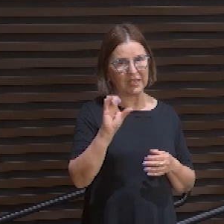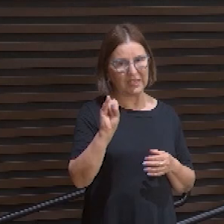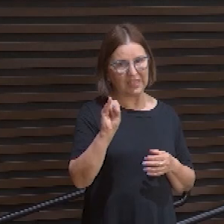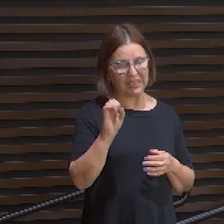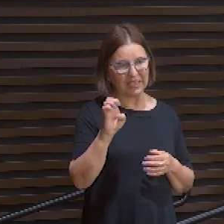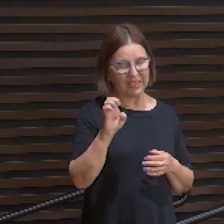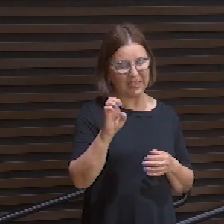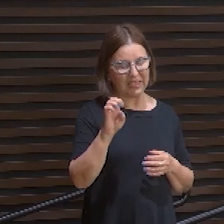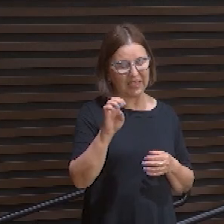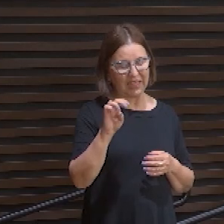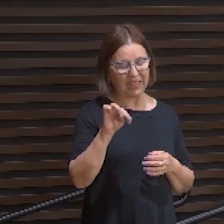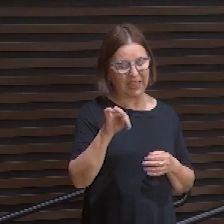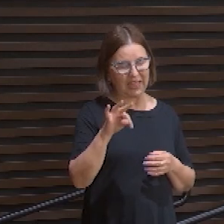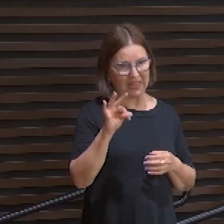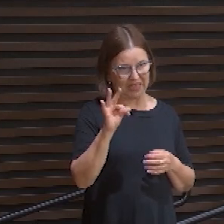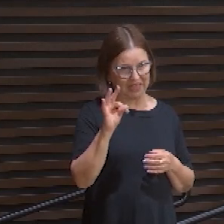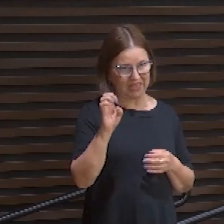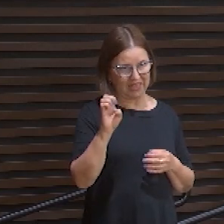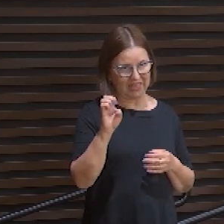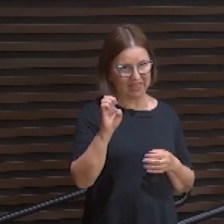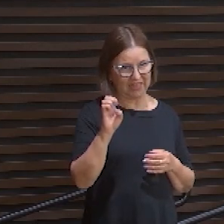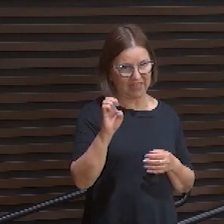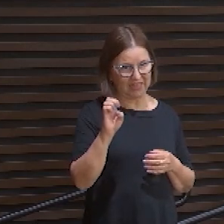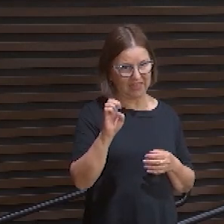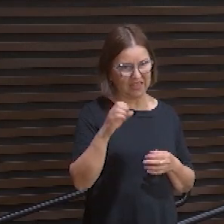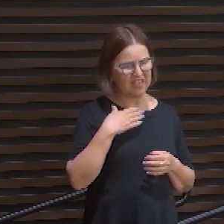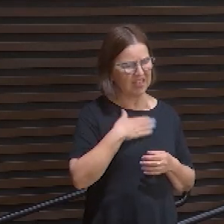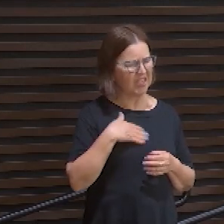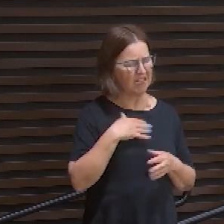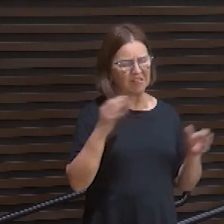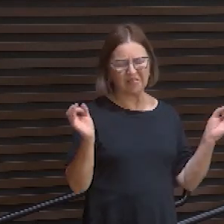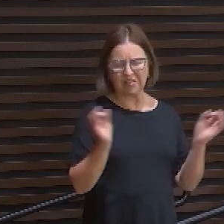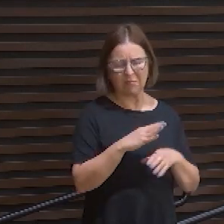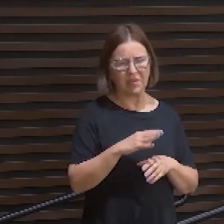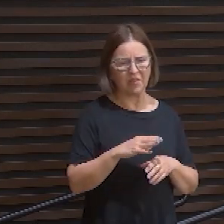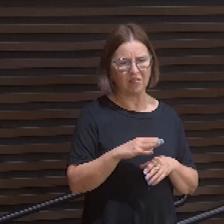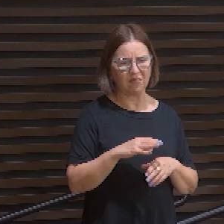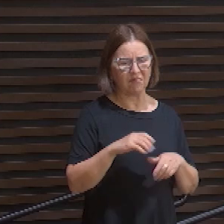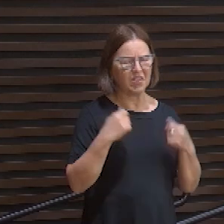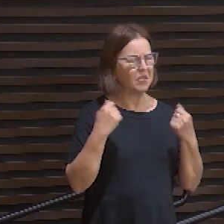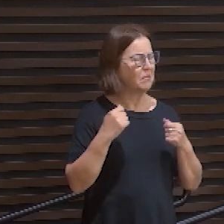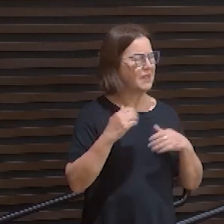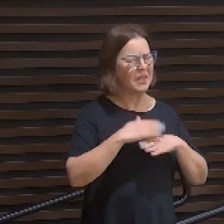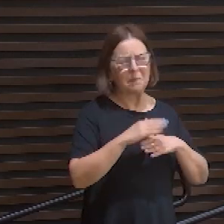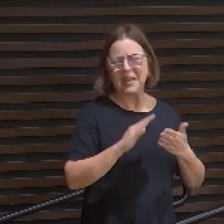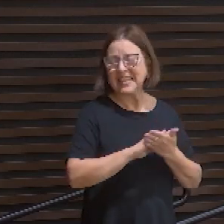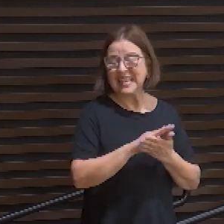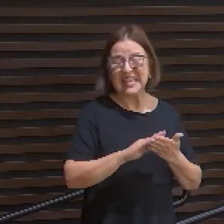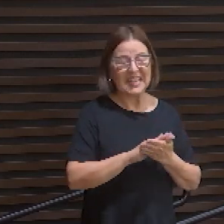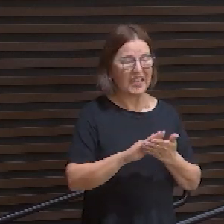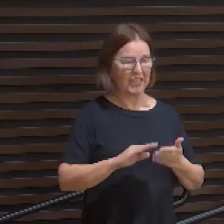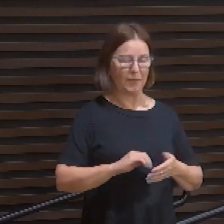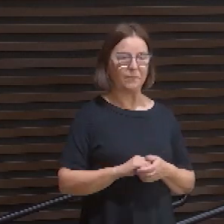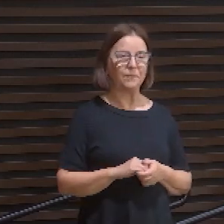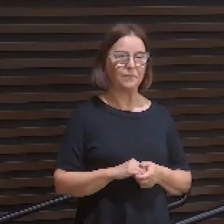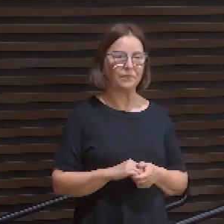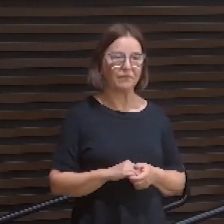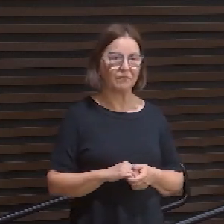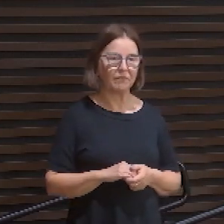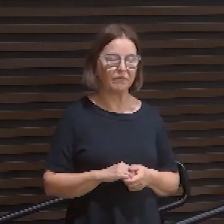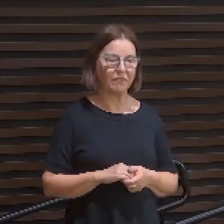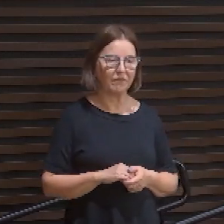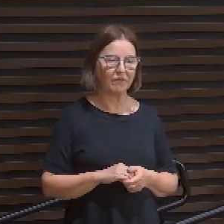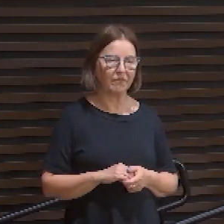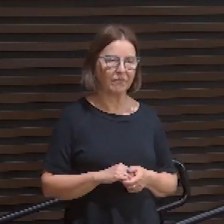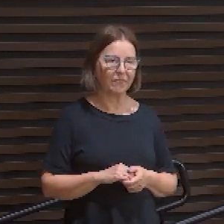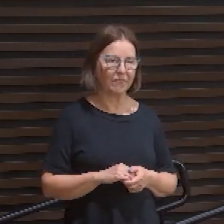satisfaz totalmente, que não precisa de mais nada. Se basta. Temos aqui uma relação